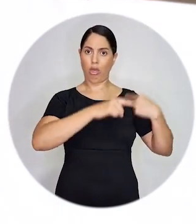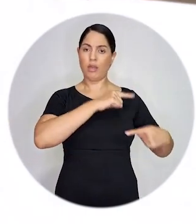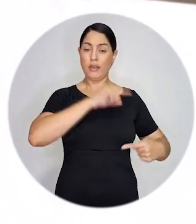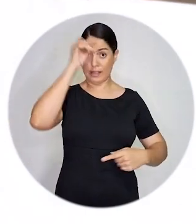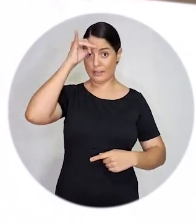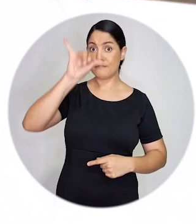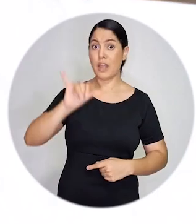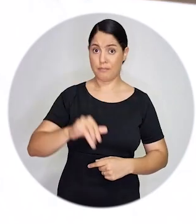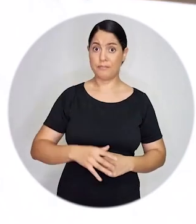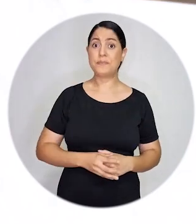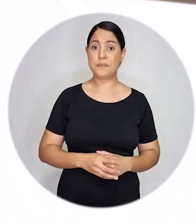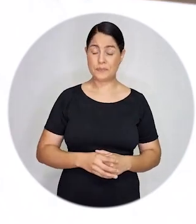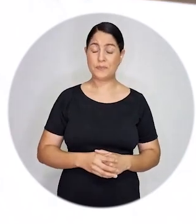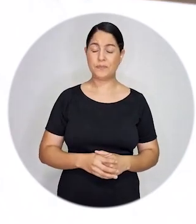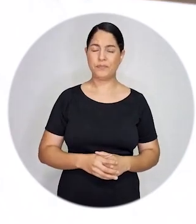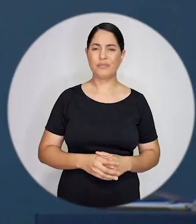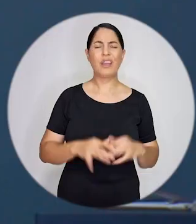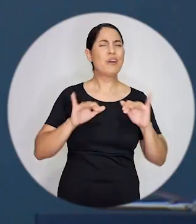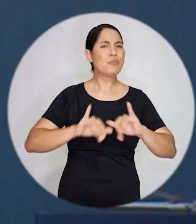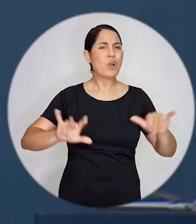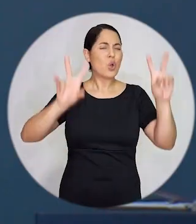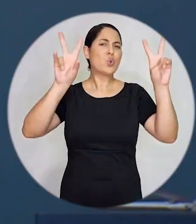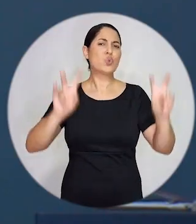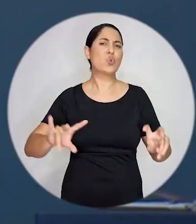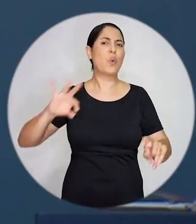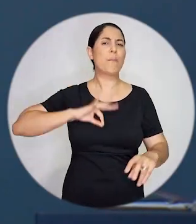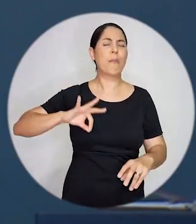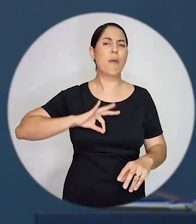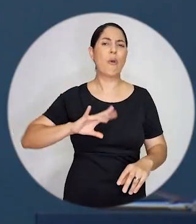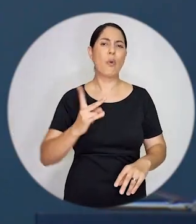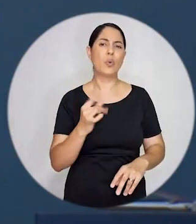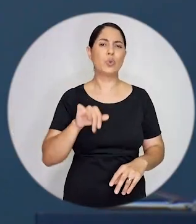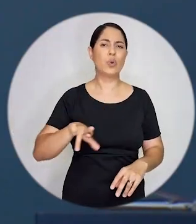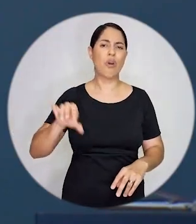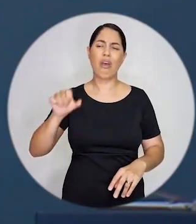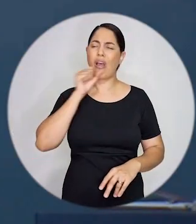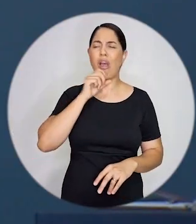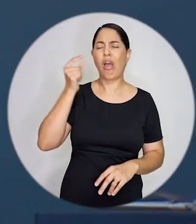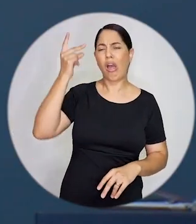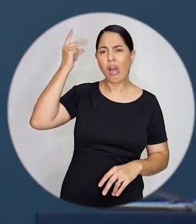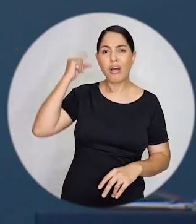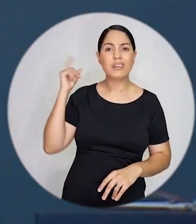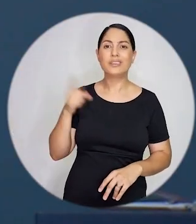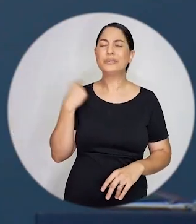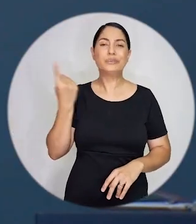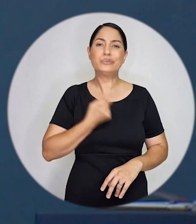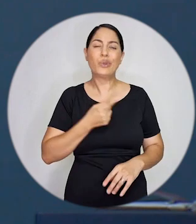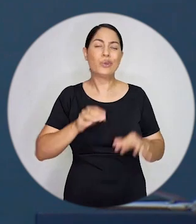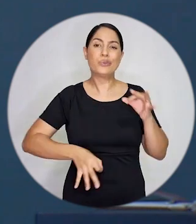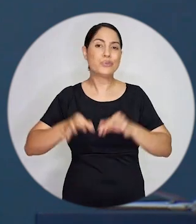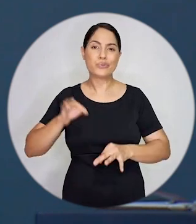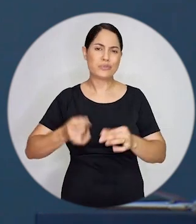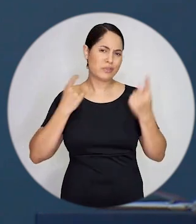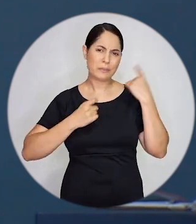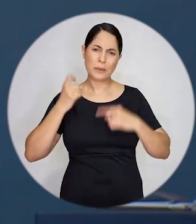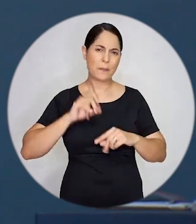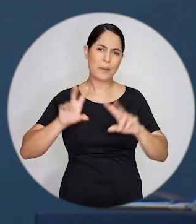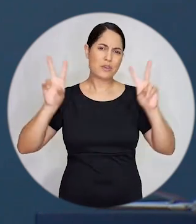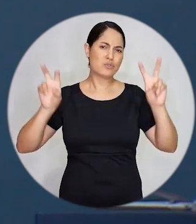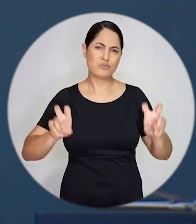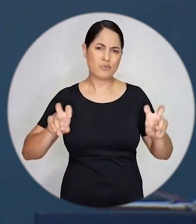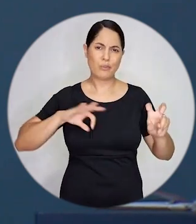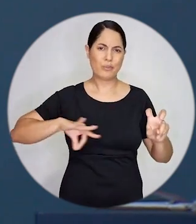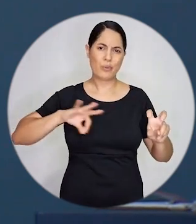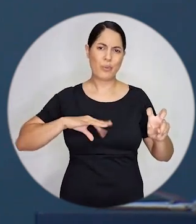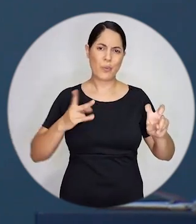para evitar o retrocesso. Acompanhe. A história dos honorários é antiga e eu sempre costumo dizer o seguinte: juiz não tem que se